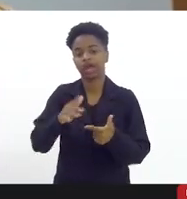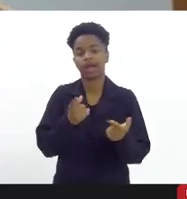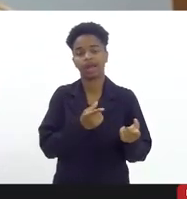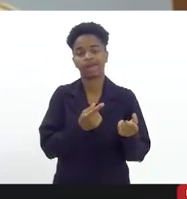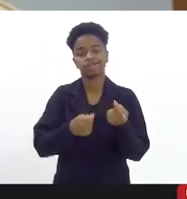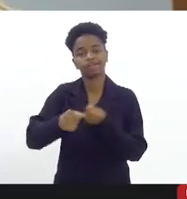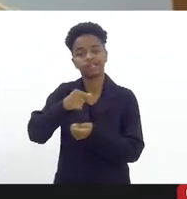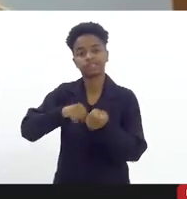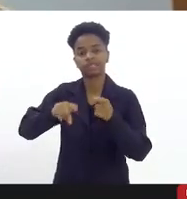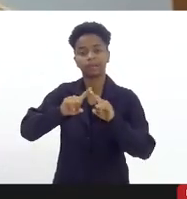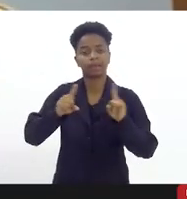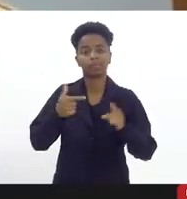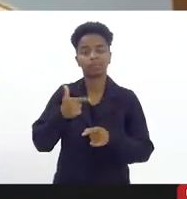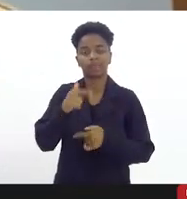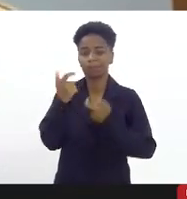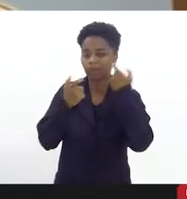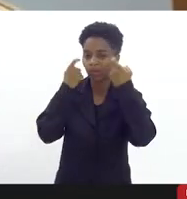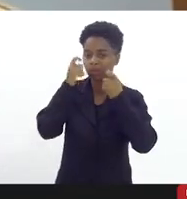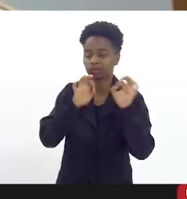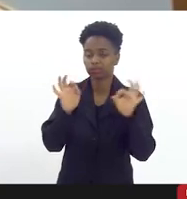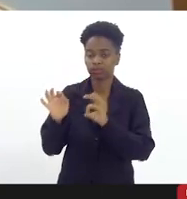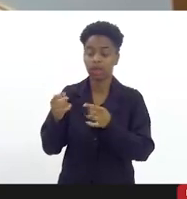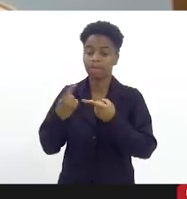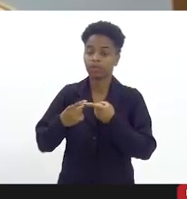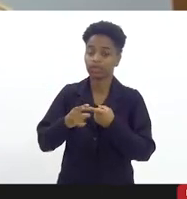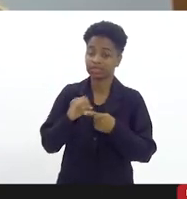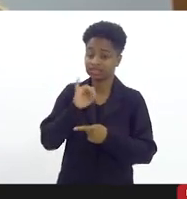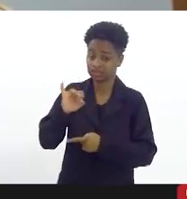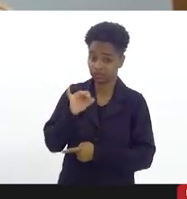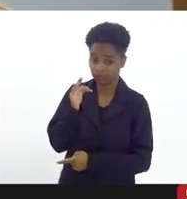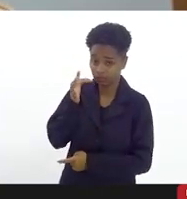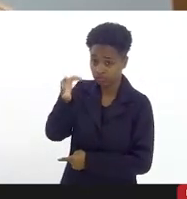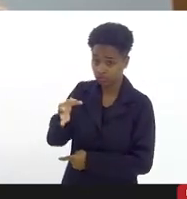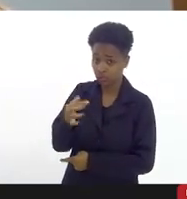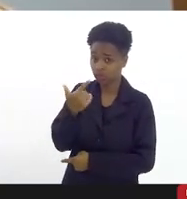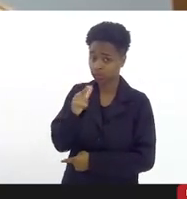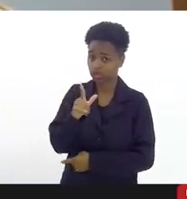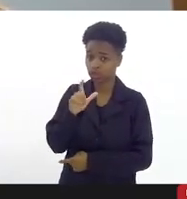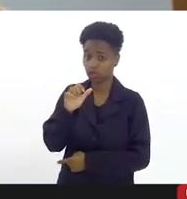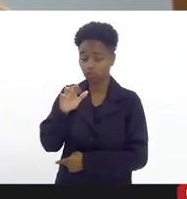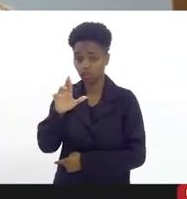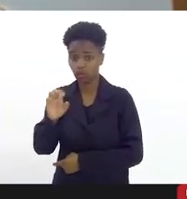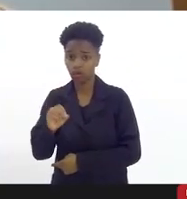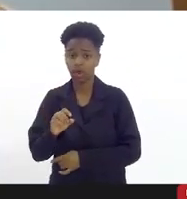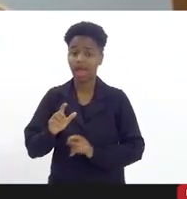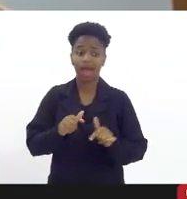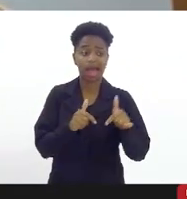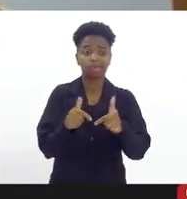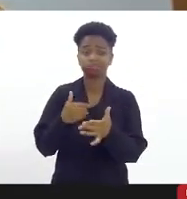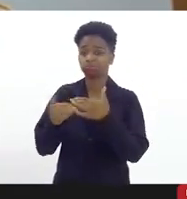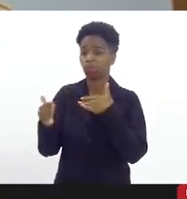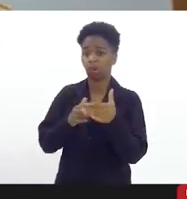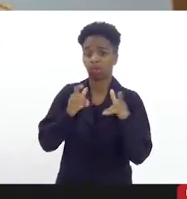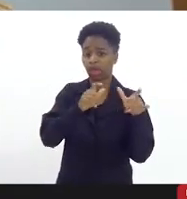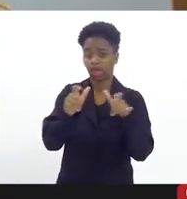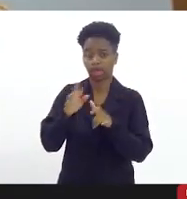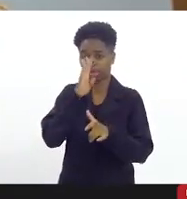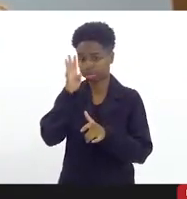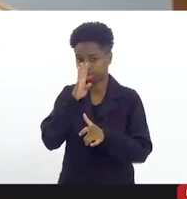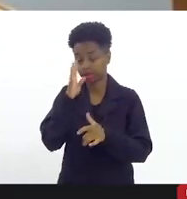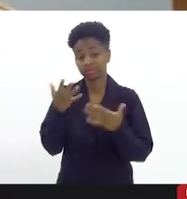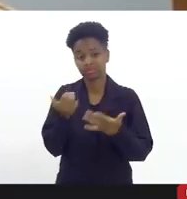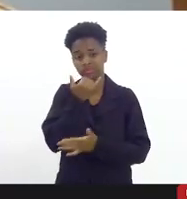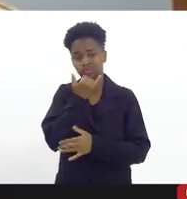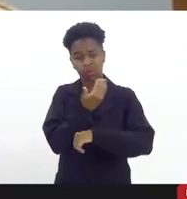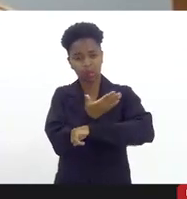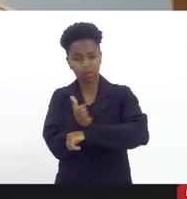nenhuma preocupação porque amanhã se ela não der lucro eles vão embora e apliquem outras ações de qualquer natureza Então eu queria desculpar